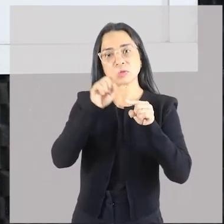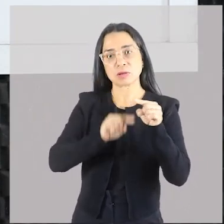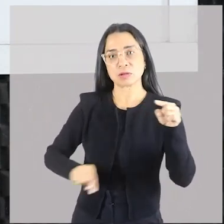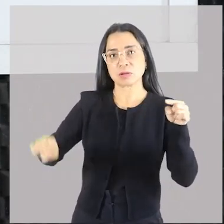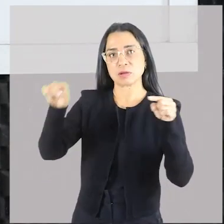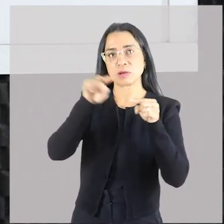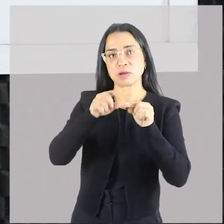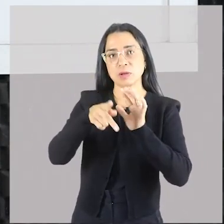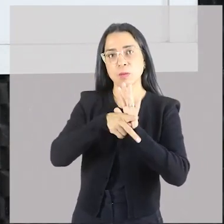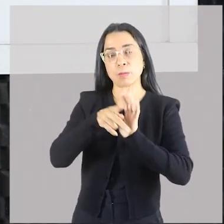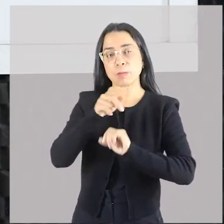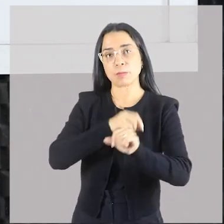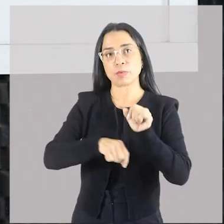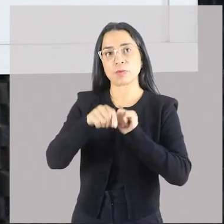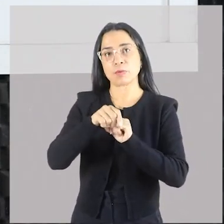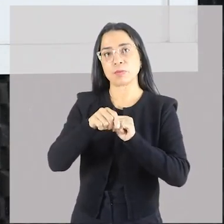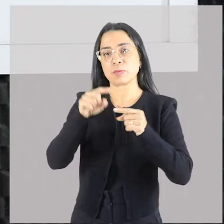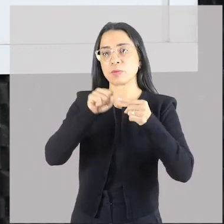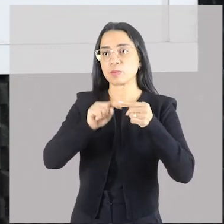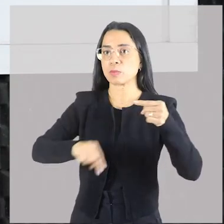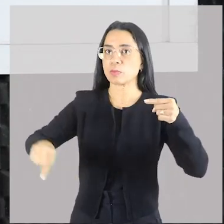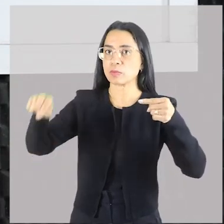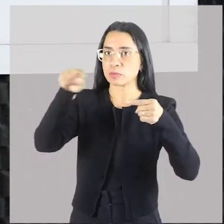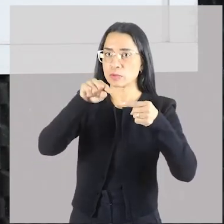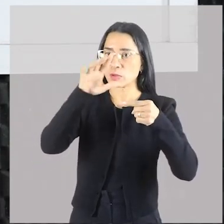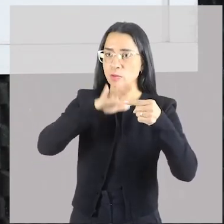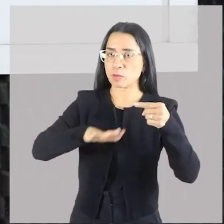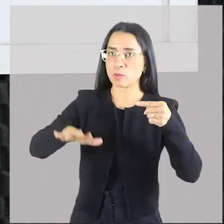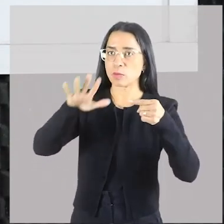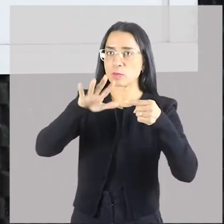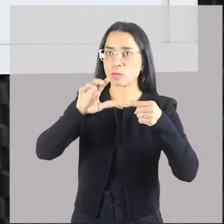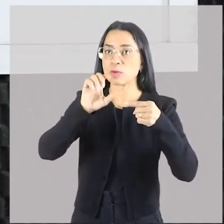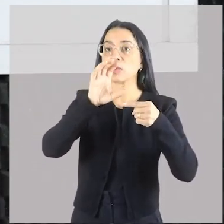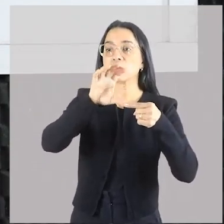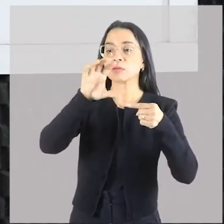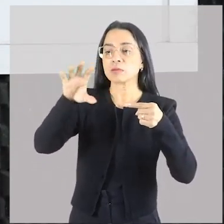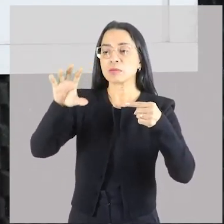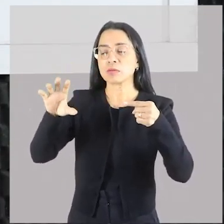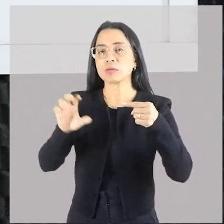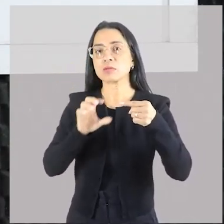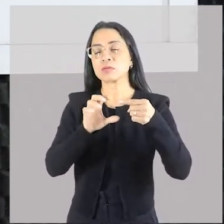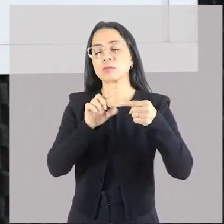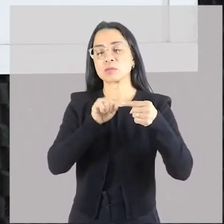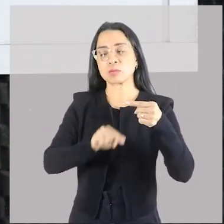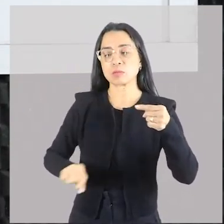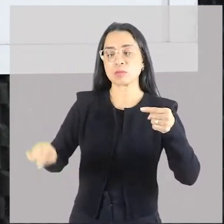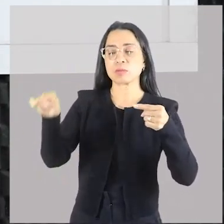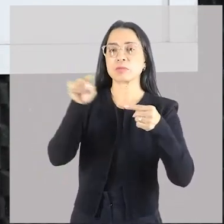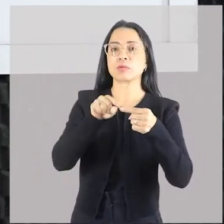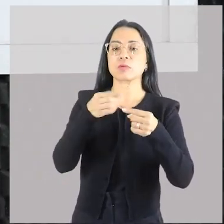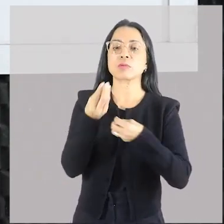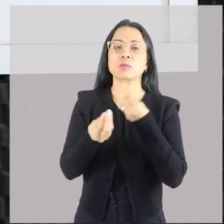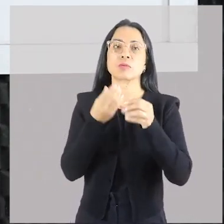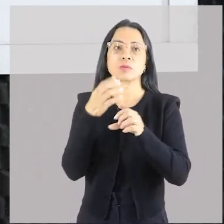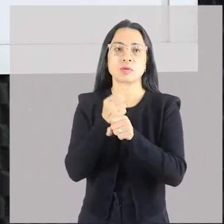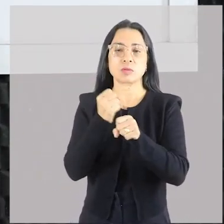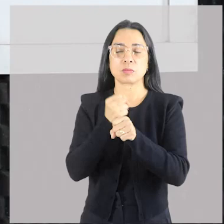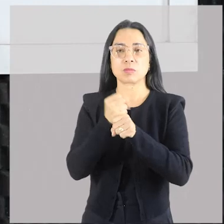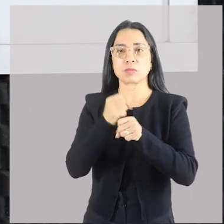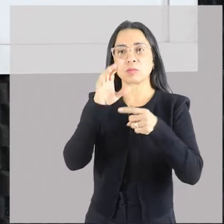área específica do círculo e das regiões circulares, certo? Como é que eu calculo a